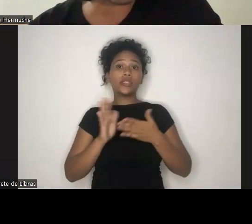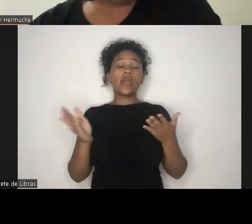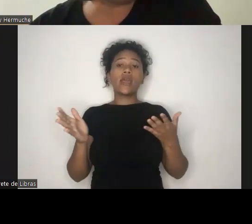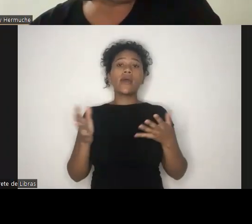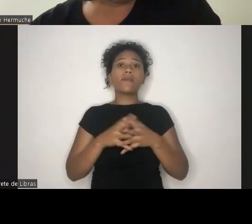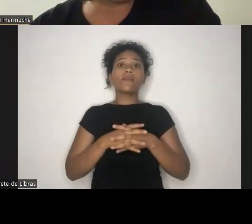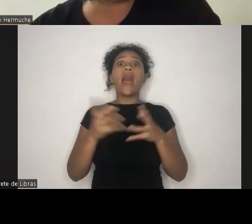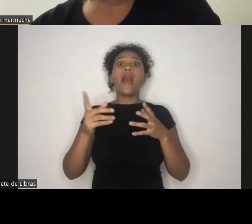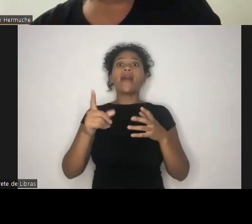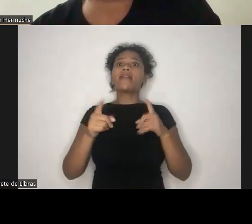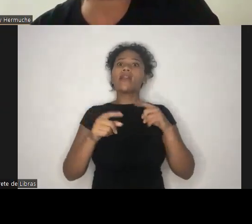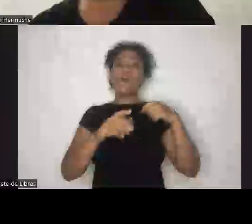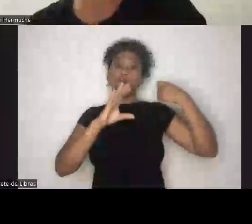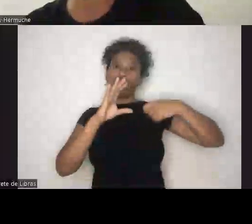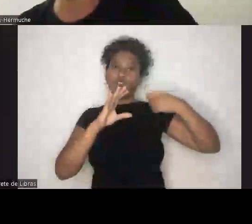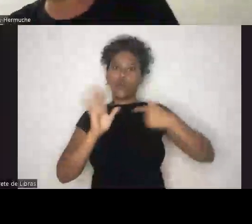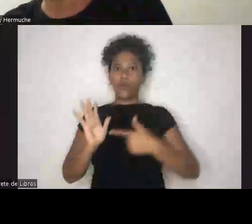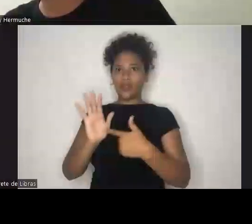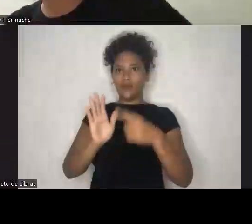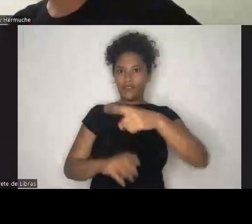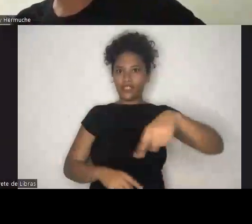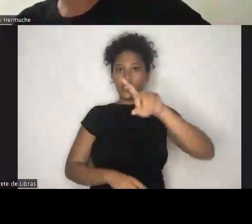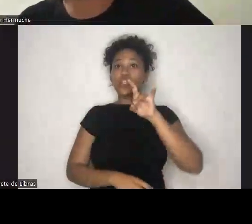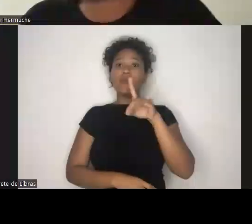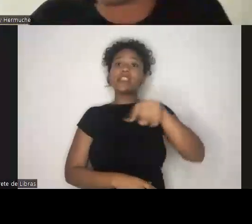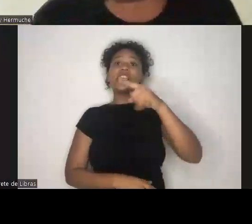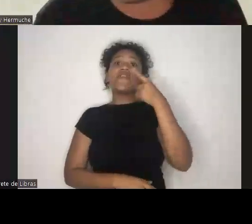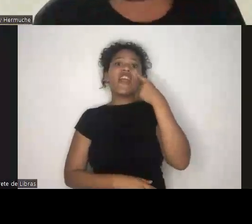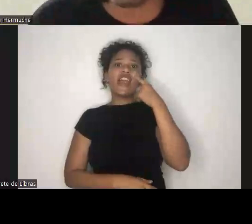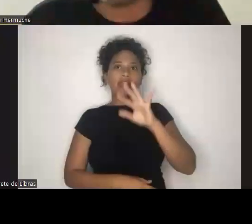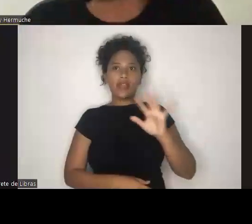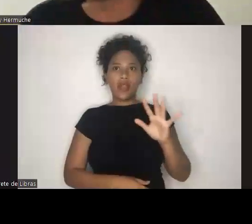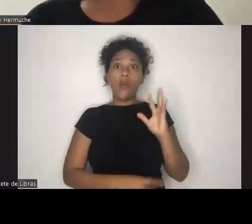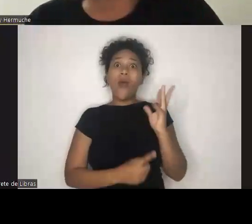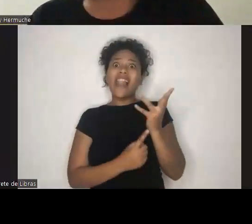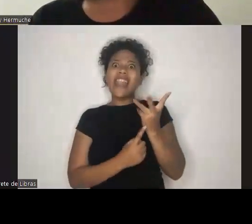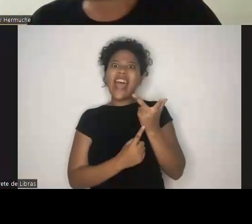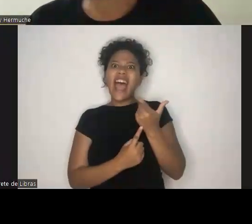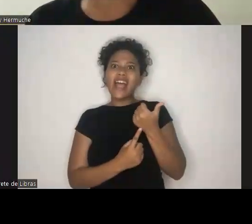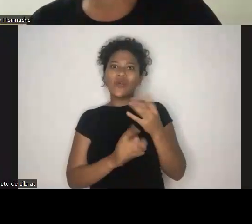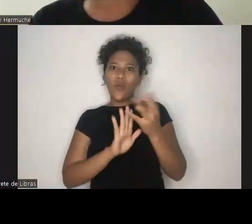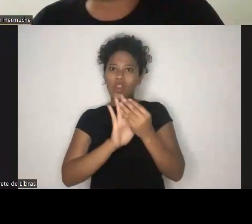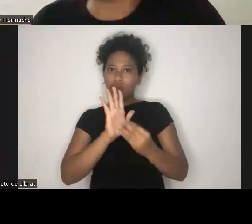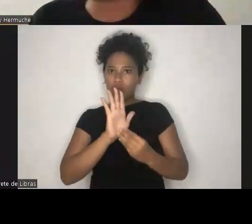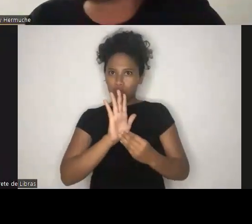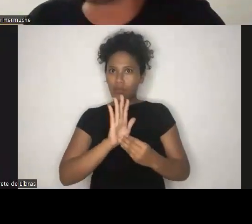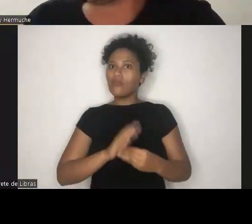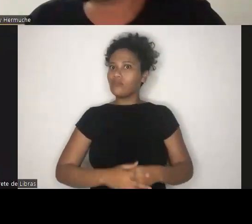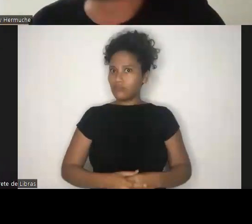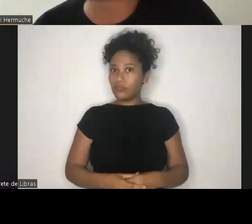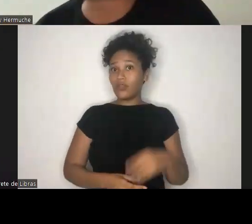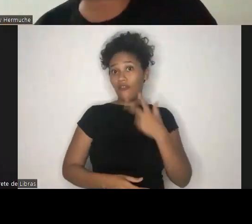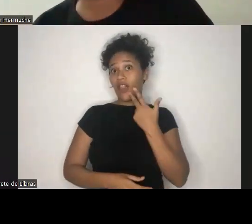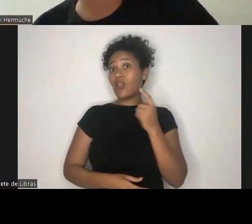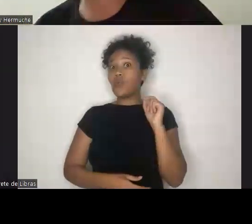esse aqui é um vídeo que eu coloquei para vocês só para vocês verem a qualidade do conteúdo né que a gente tá falando assim